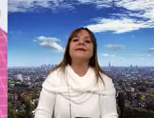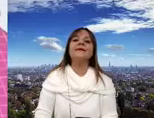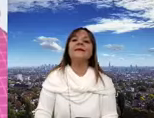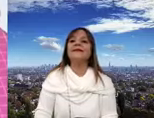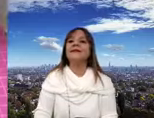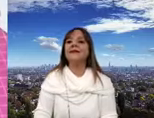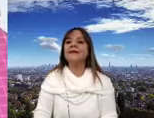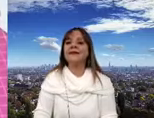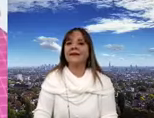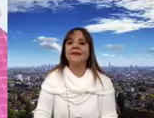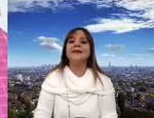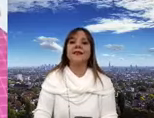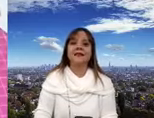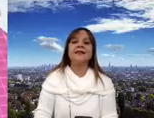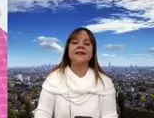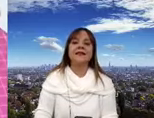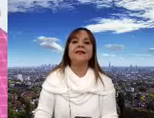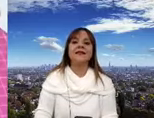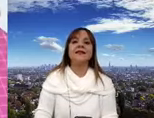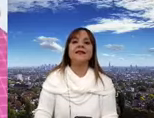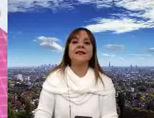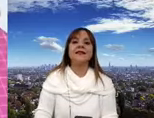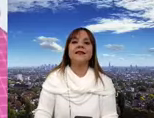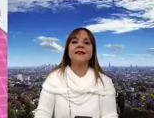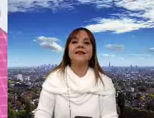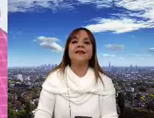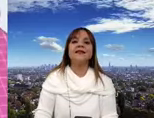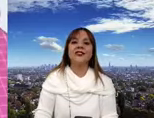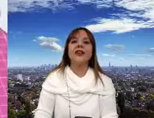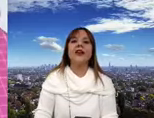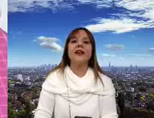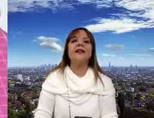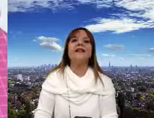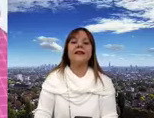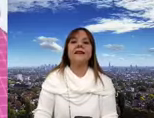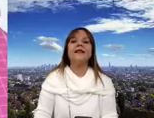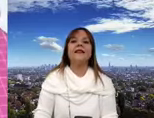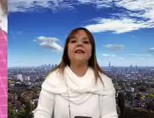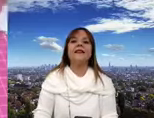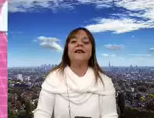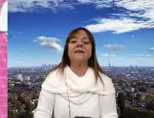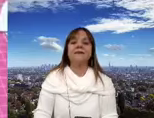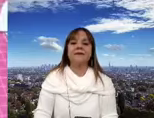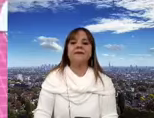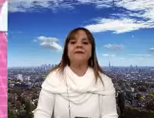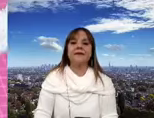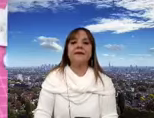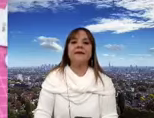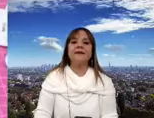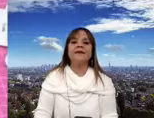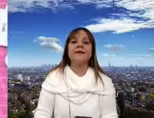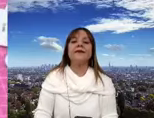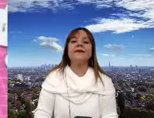trouxe já cortadinho, tanto a cabeça quanto o corpinho, ó, Joia. para a gente já adiantar. Aí o